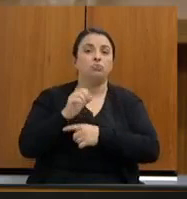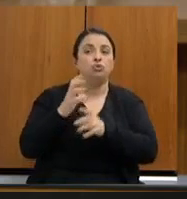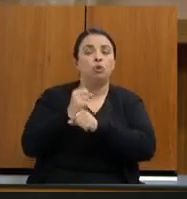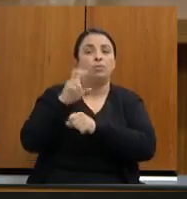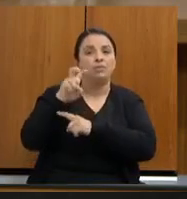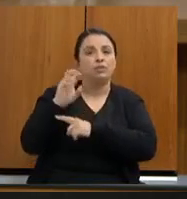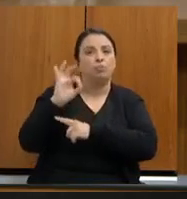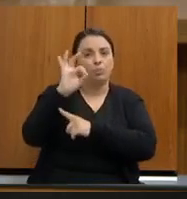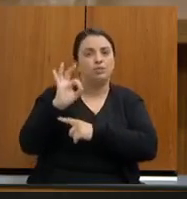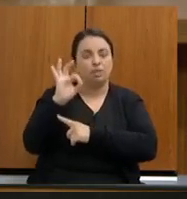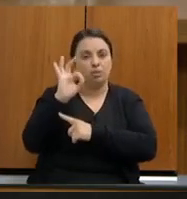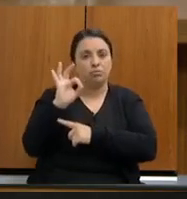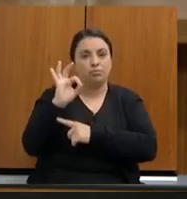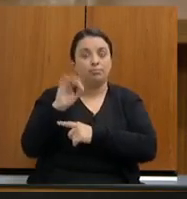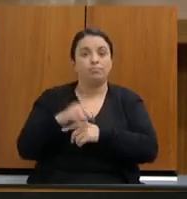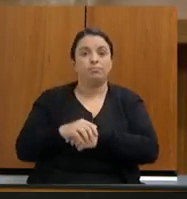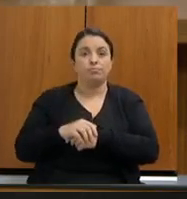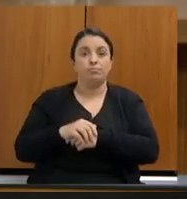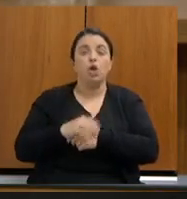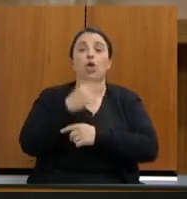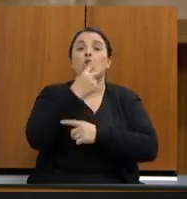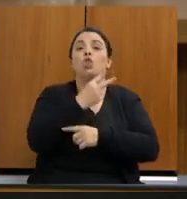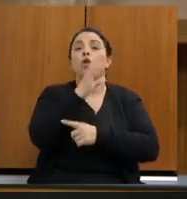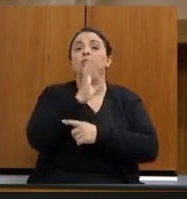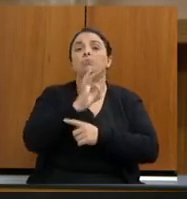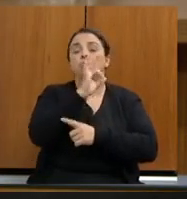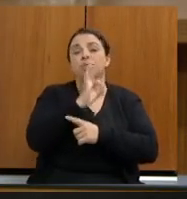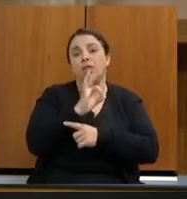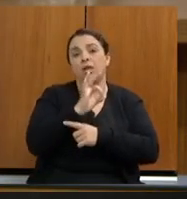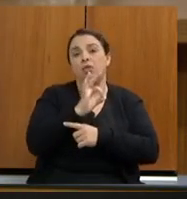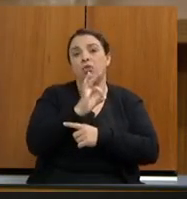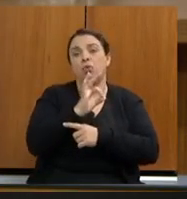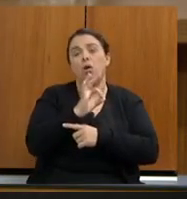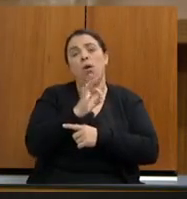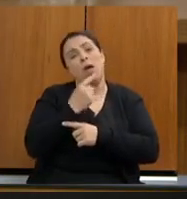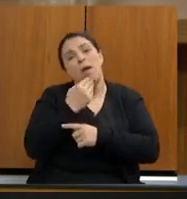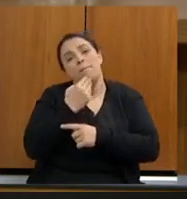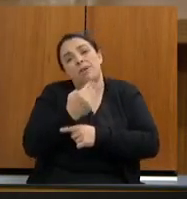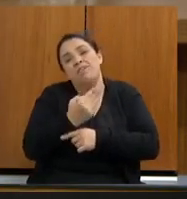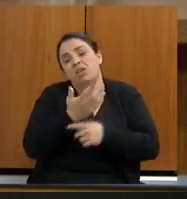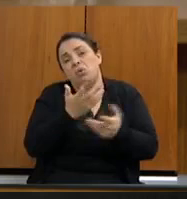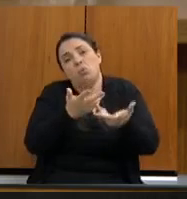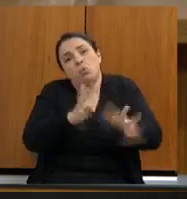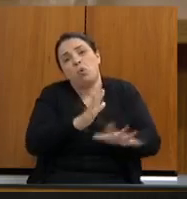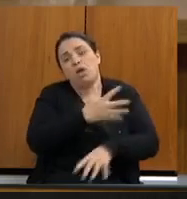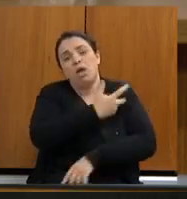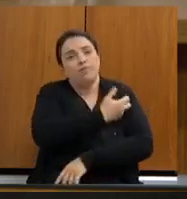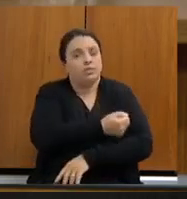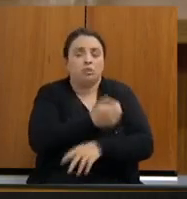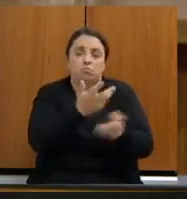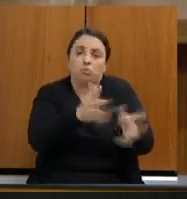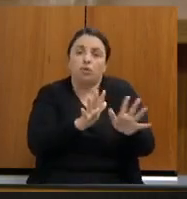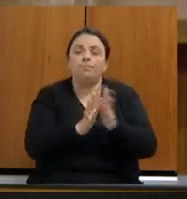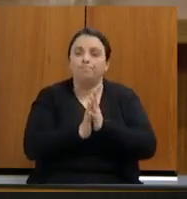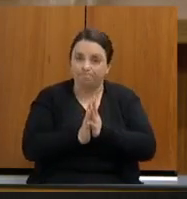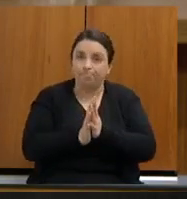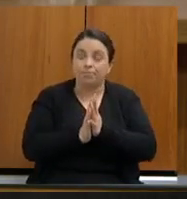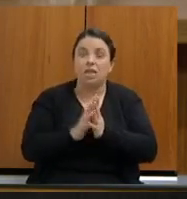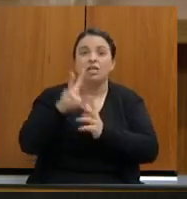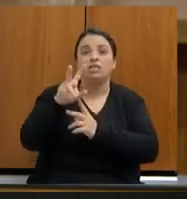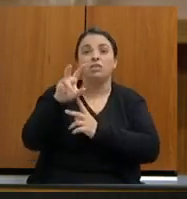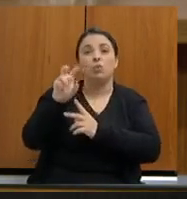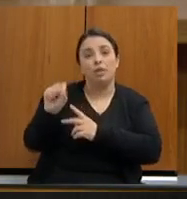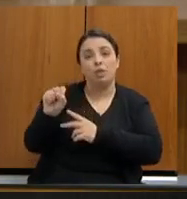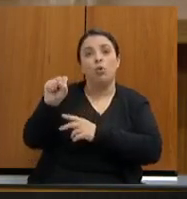tropa e dois por cento não é preferiram ficar sem a vacina nós temos